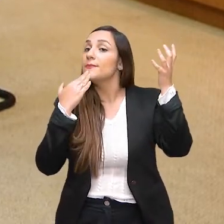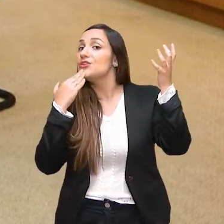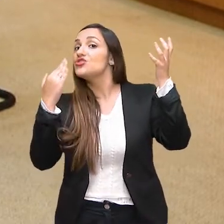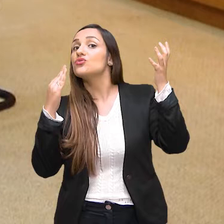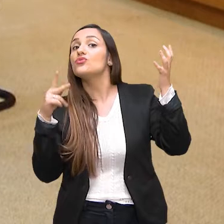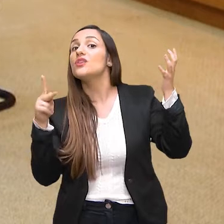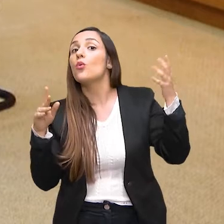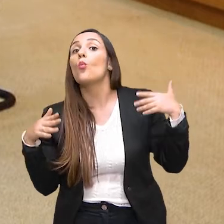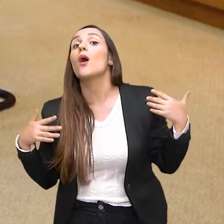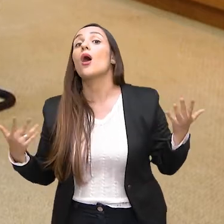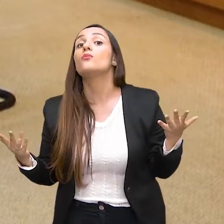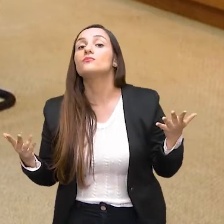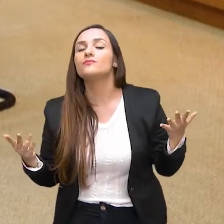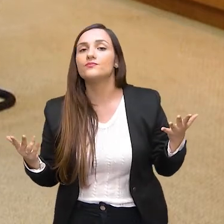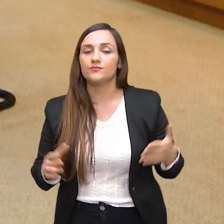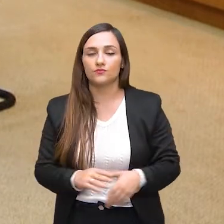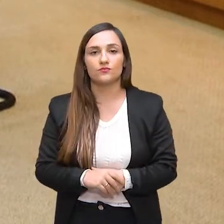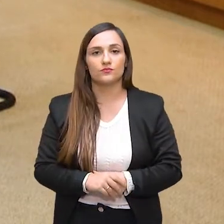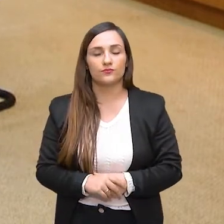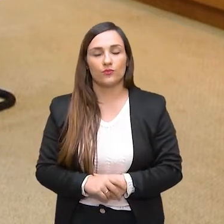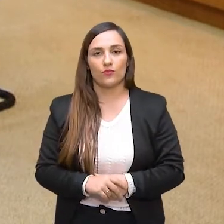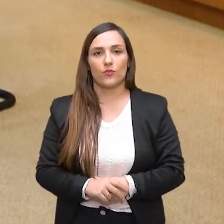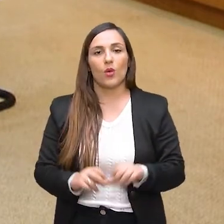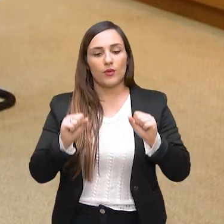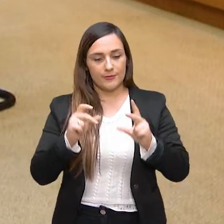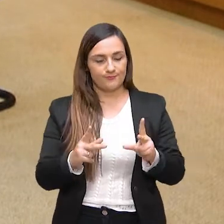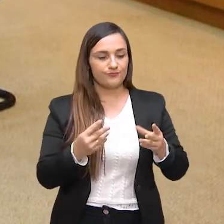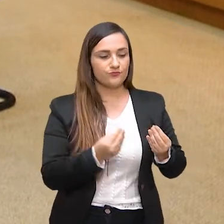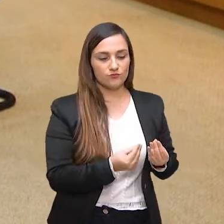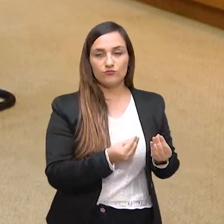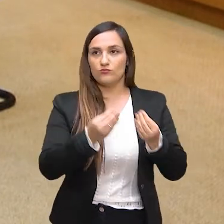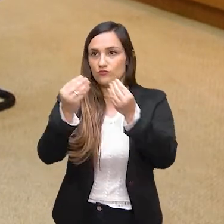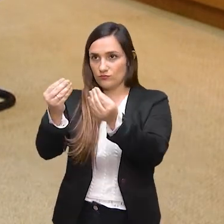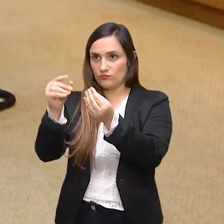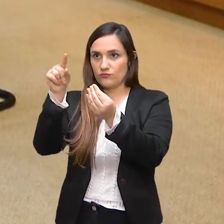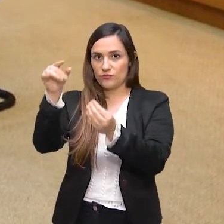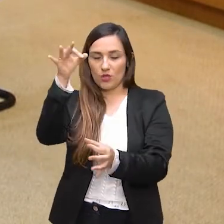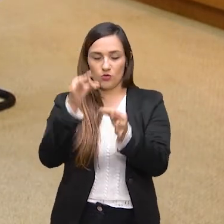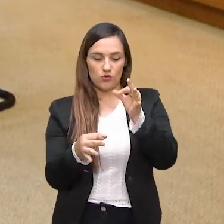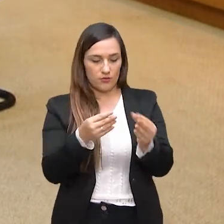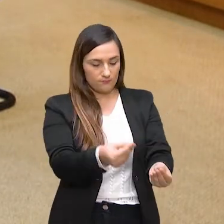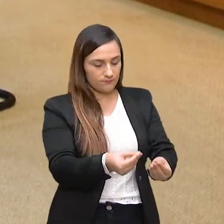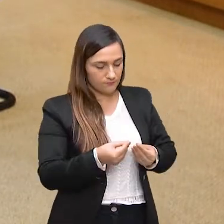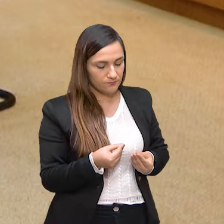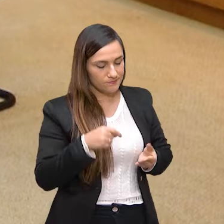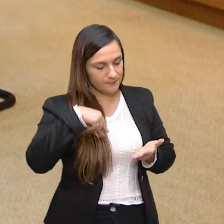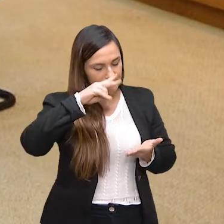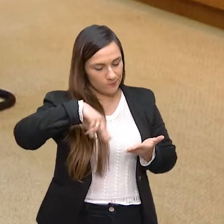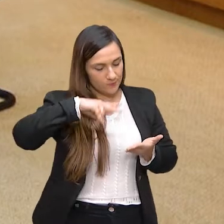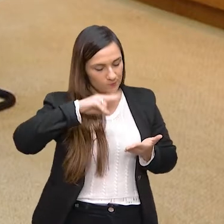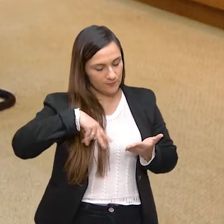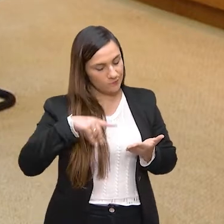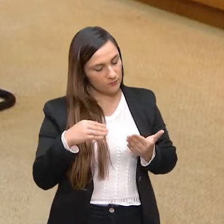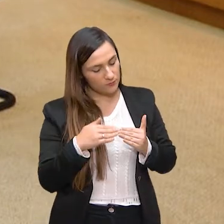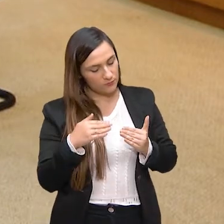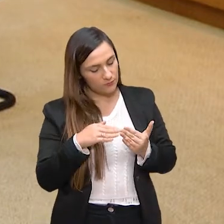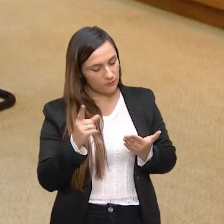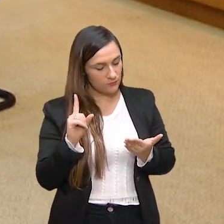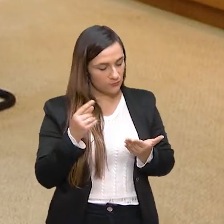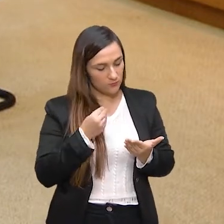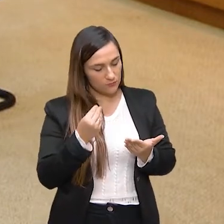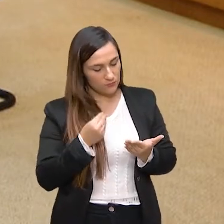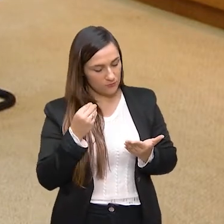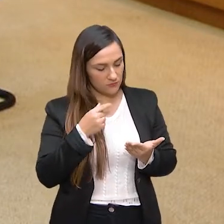quer do judiciário, o pedido que você faz, o bem da vida. O juiz, ao receber essa petição, o juiz vai examinar, ver se ela está